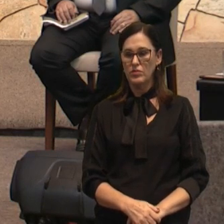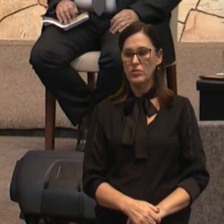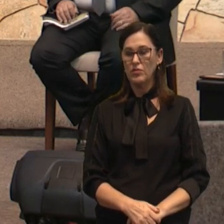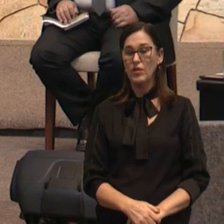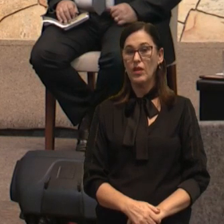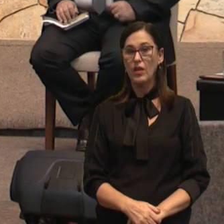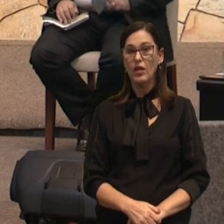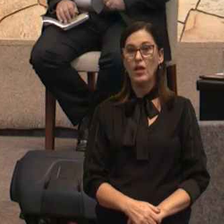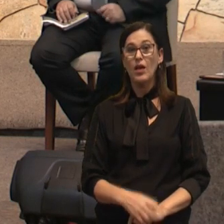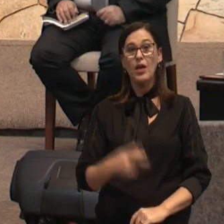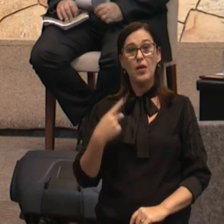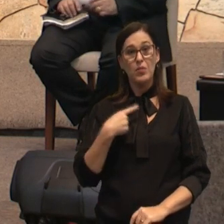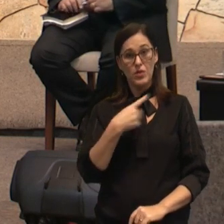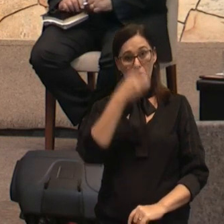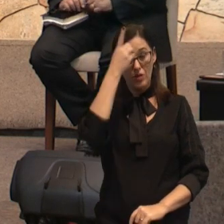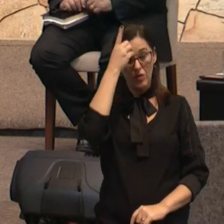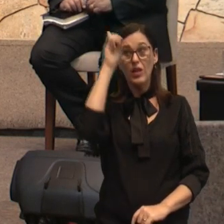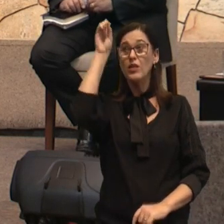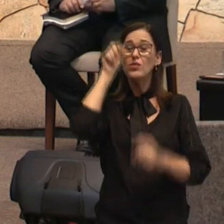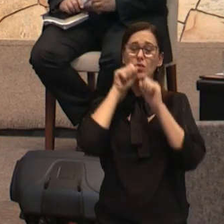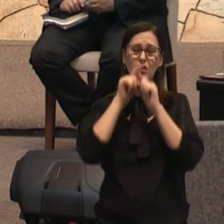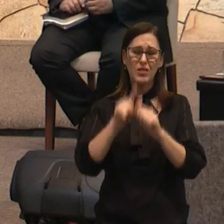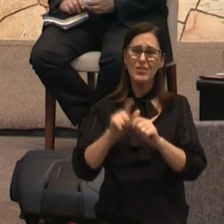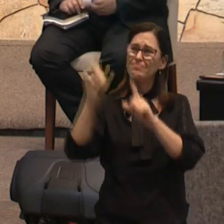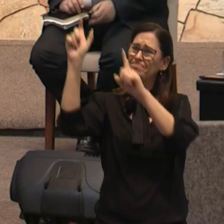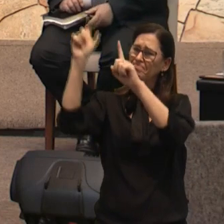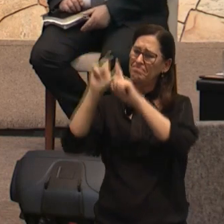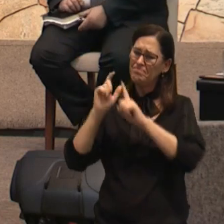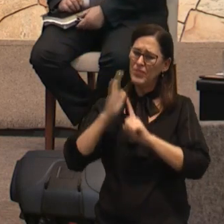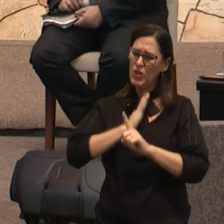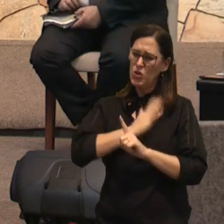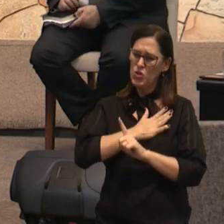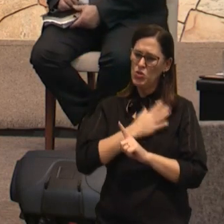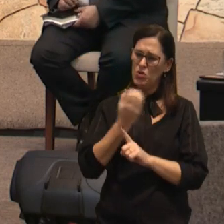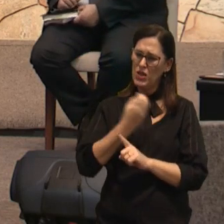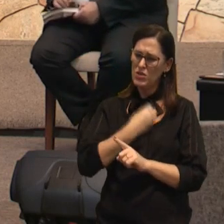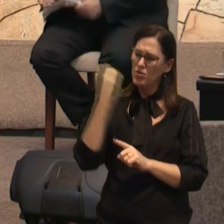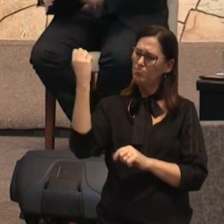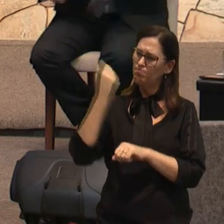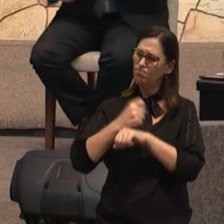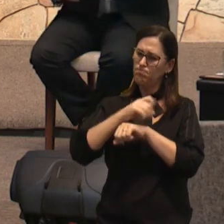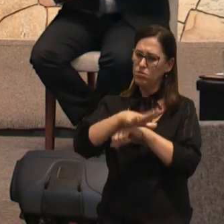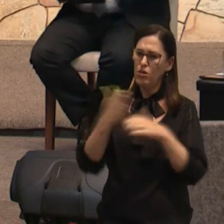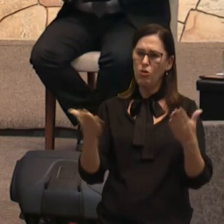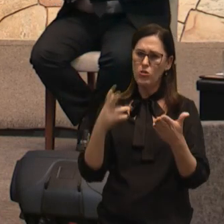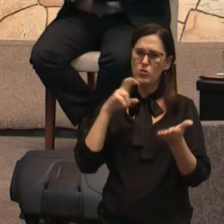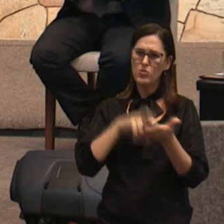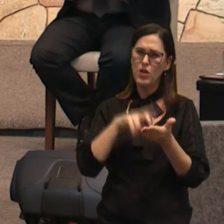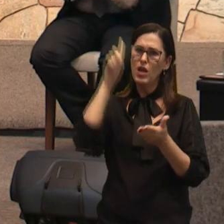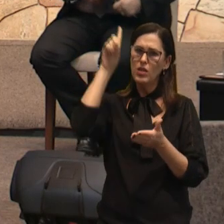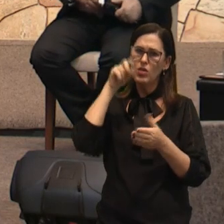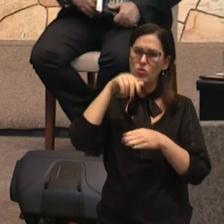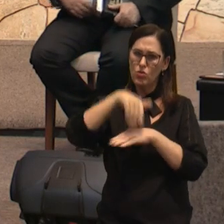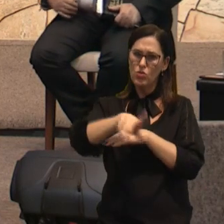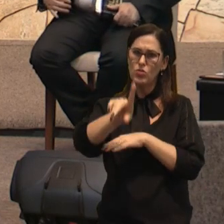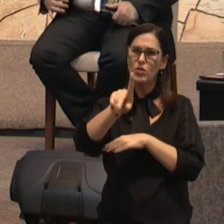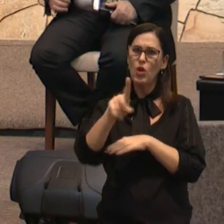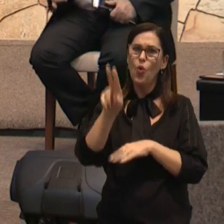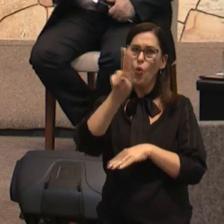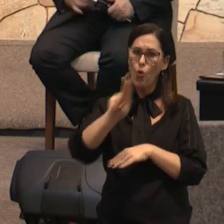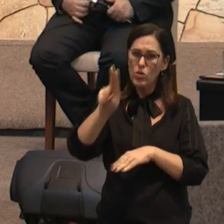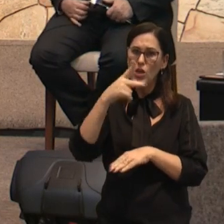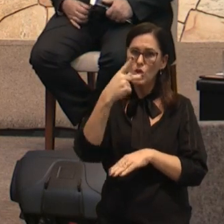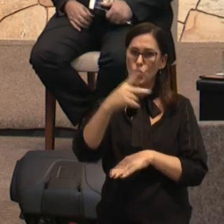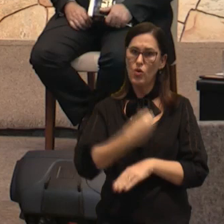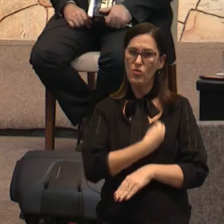Pastor Davi, que Deus abençoe sua vida. Que palavra de Deus para os nossos corações nessa manhã. Que Deus continue sempre lhe usando